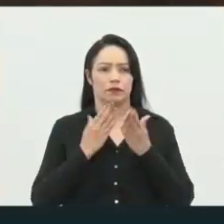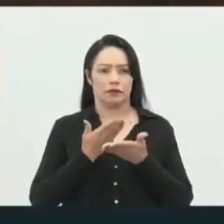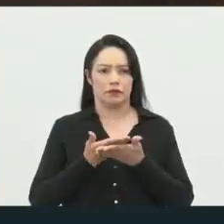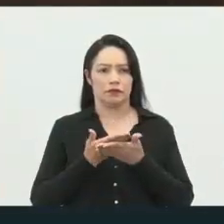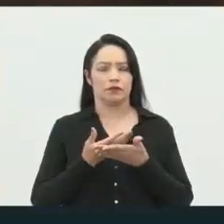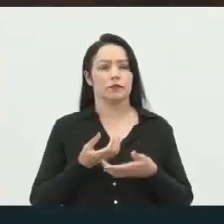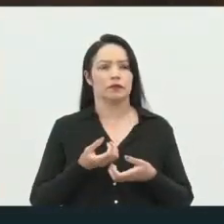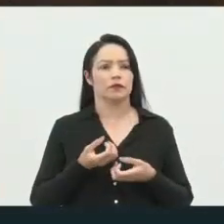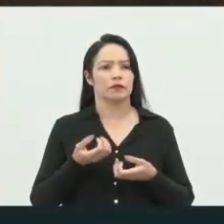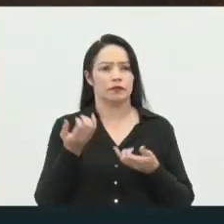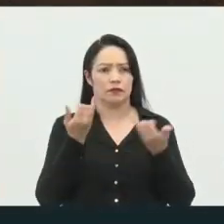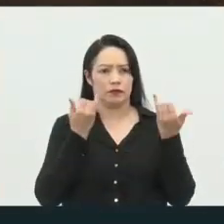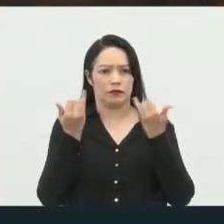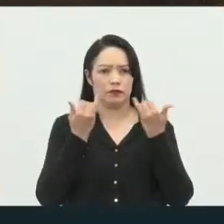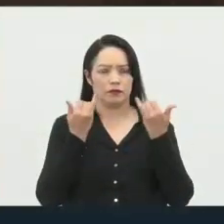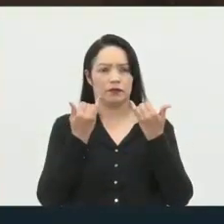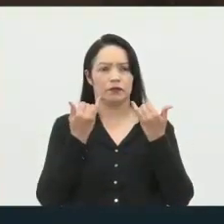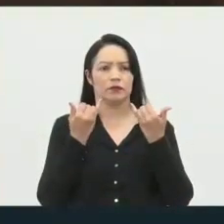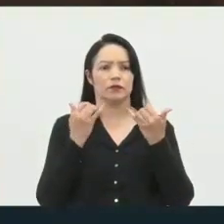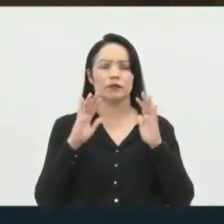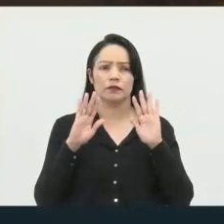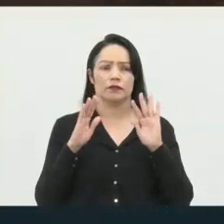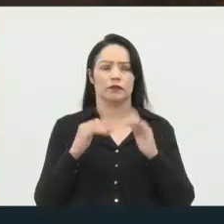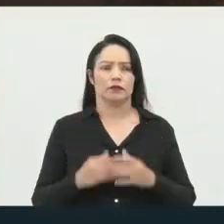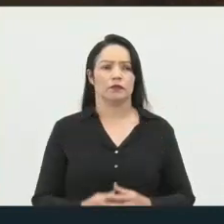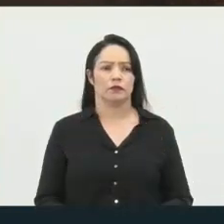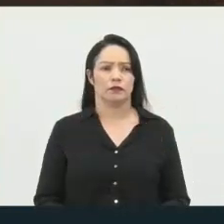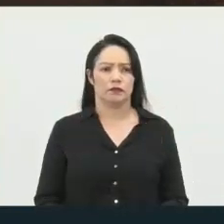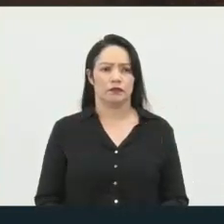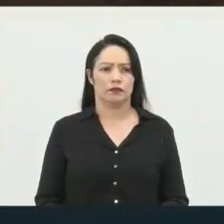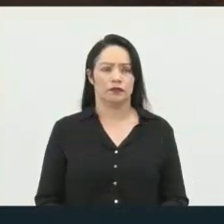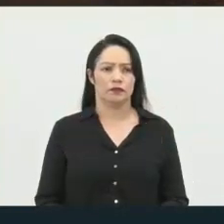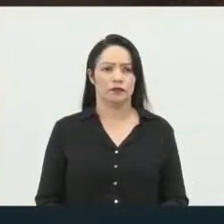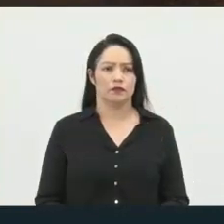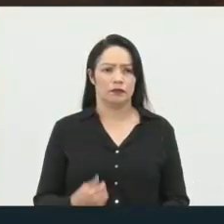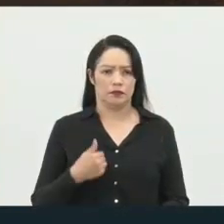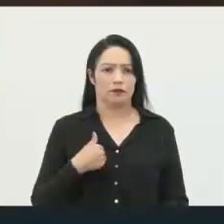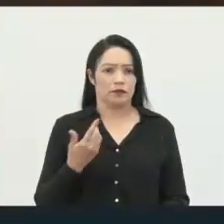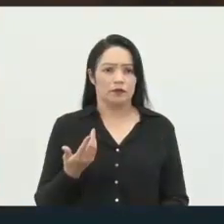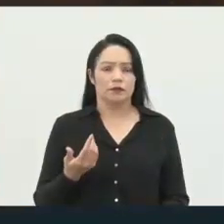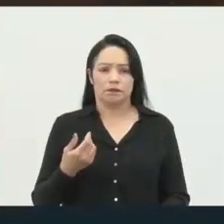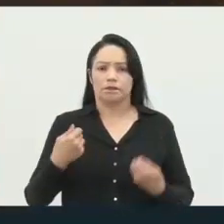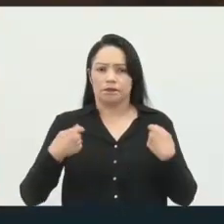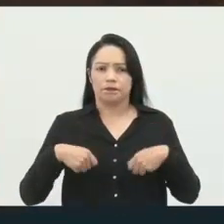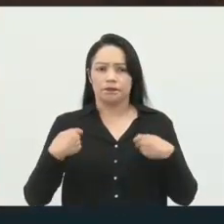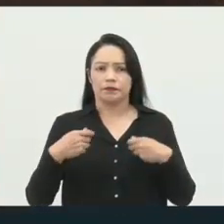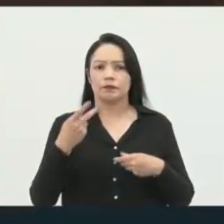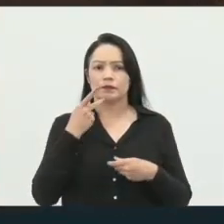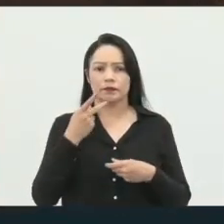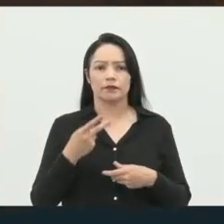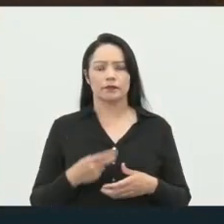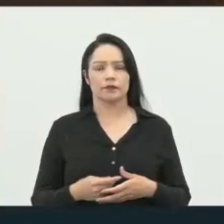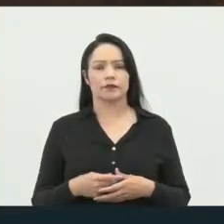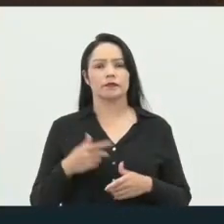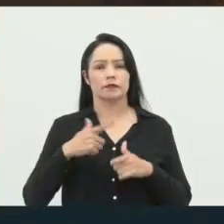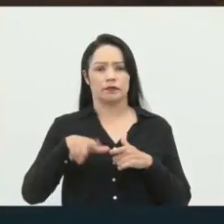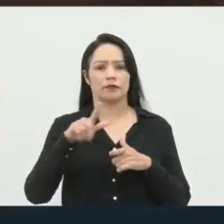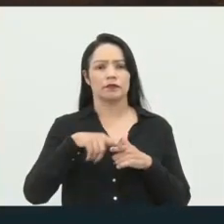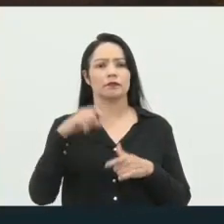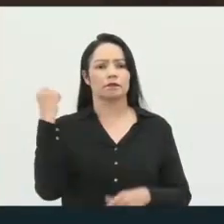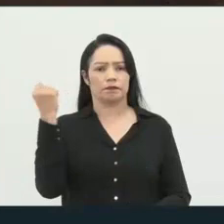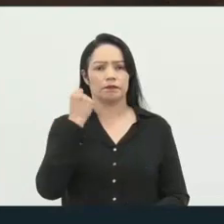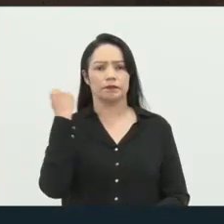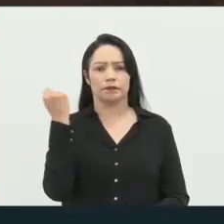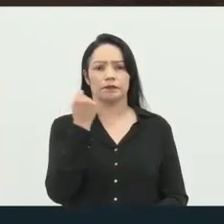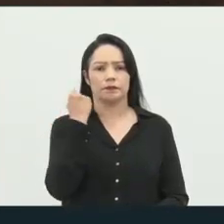informações mas eu não poderia deixar de falar sobre o grave problema de saúde que nós estamos